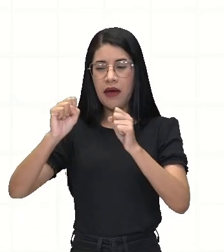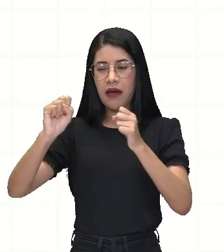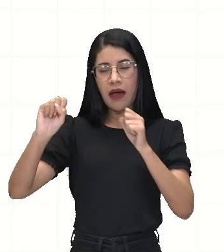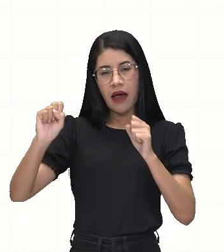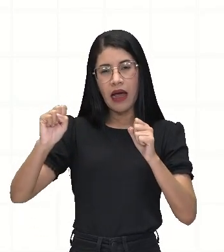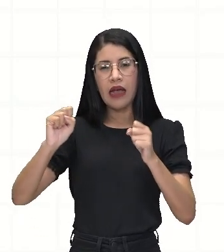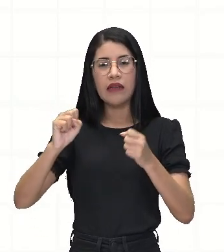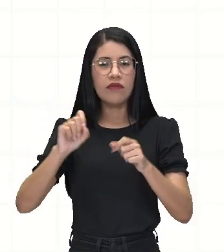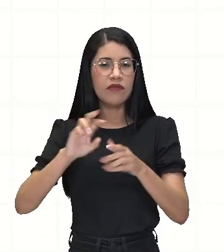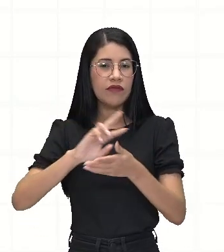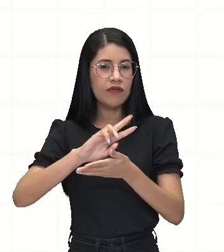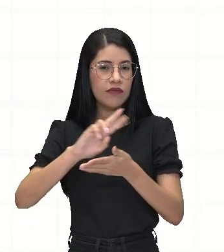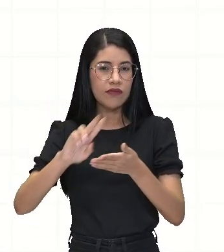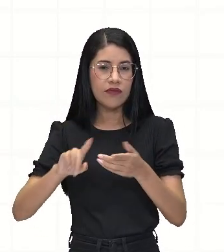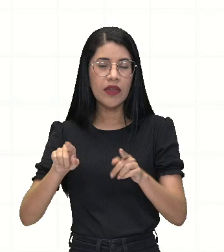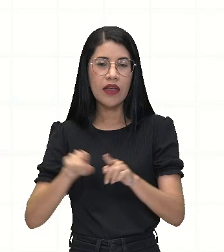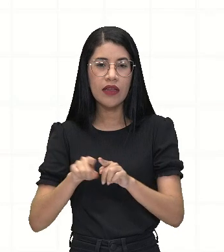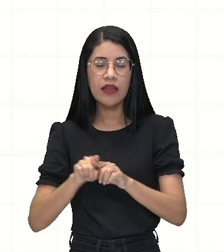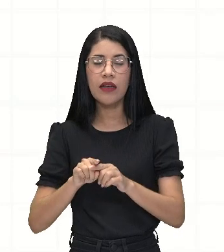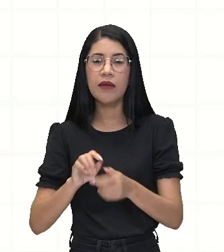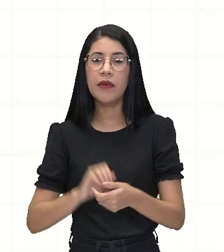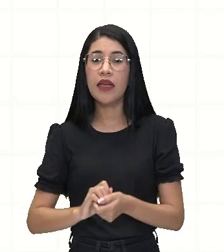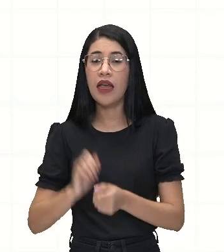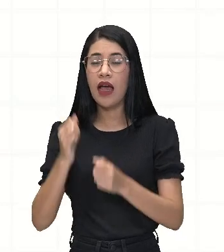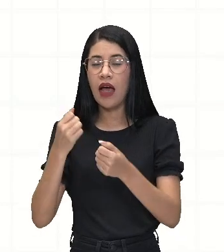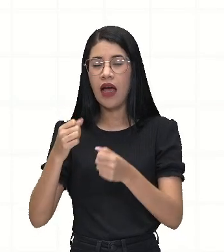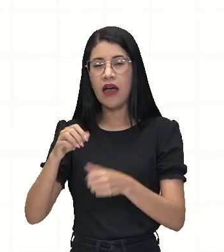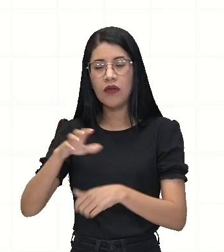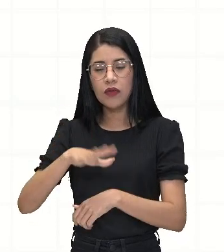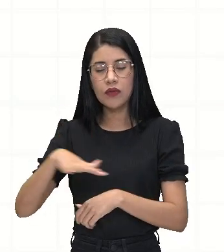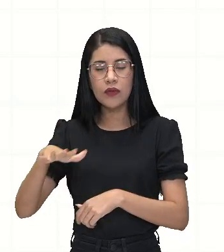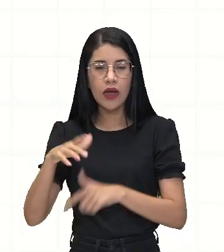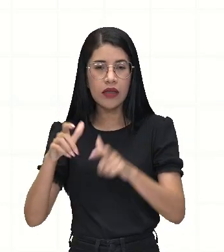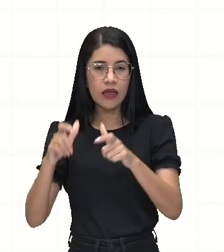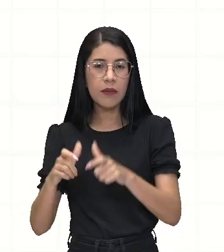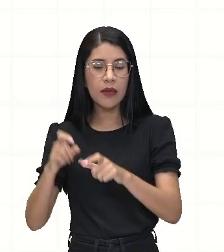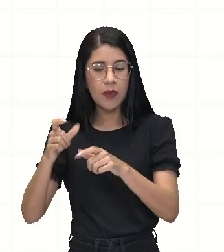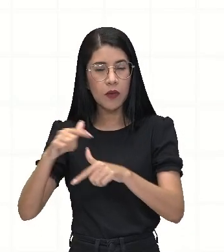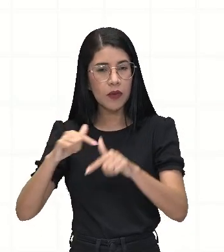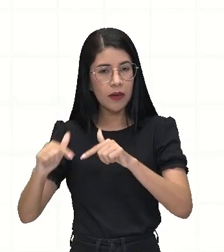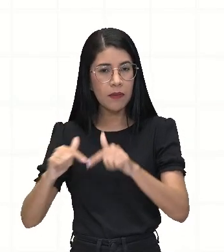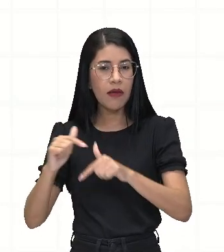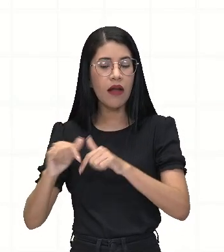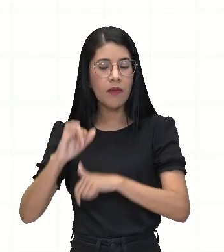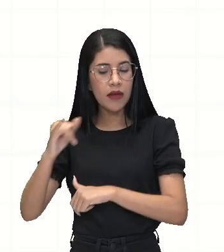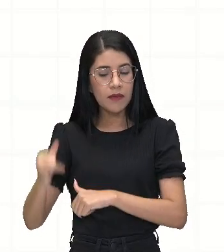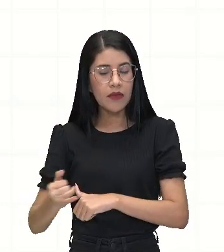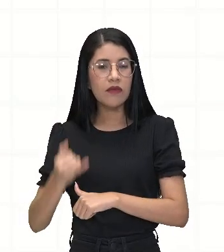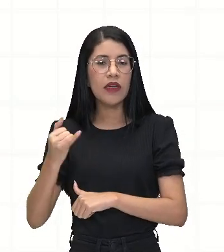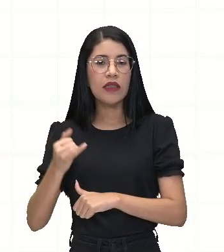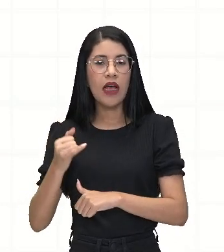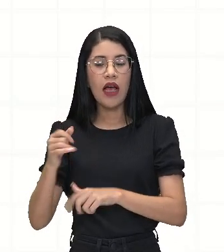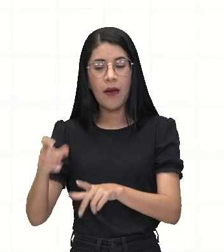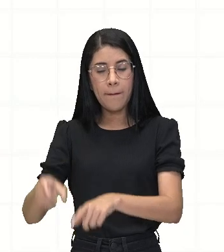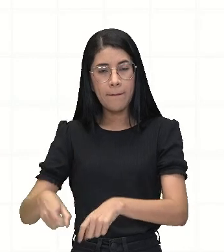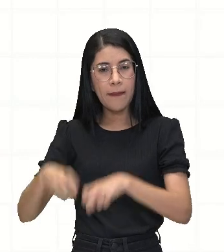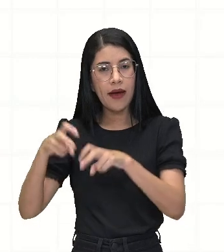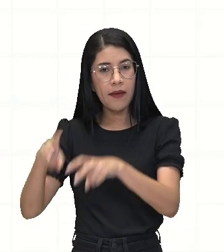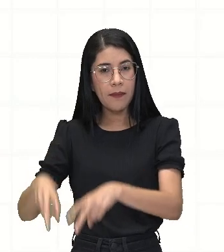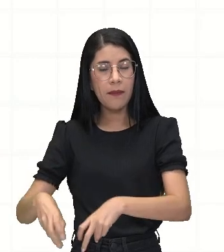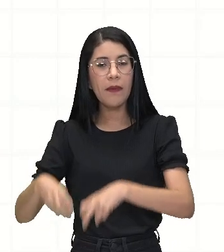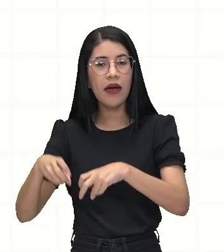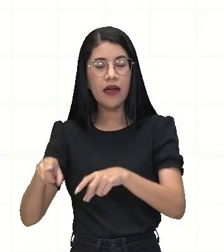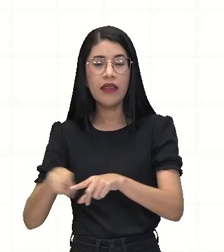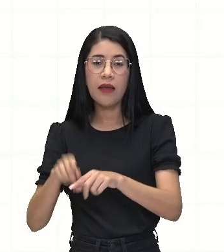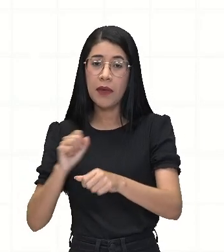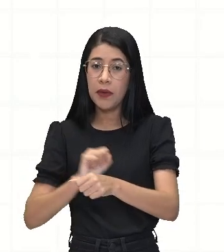quartos, construir os engenhos, né, onde eles iriam explorar os recursos naturais, ali escravizar os